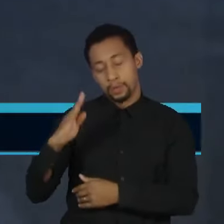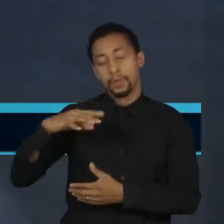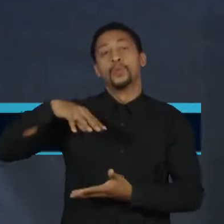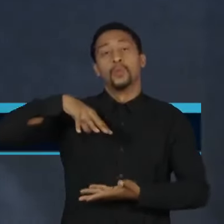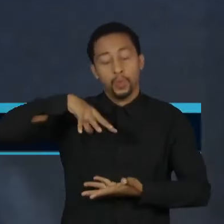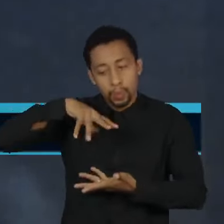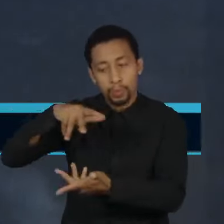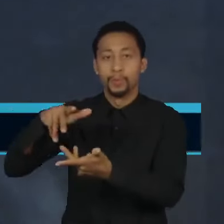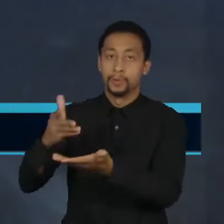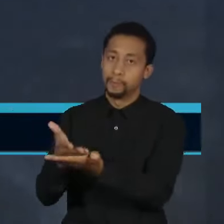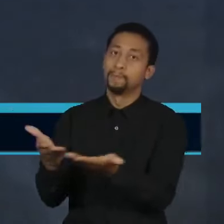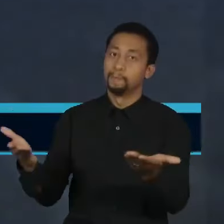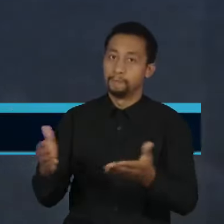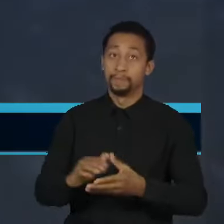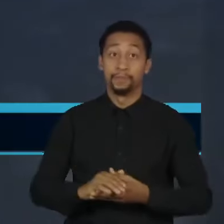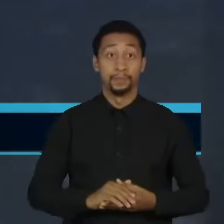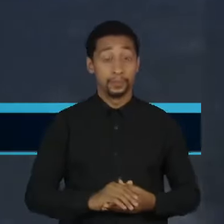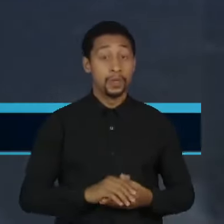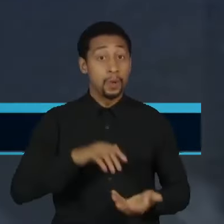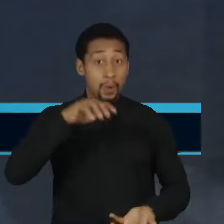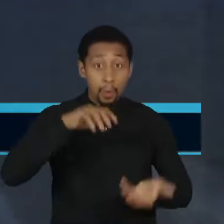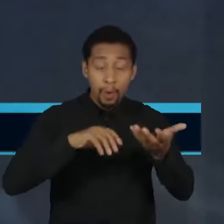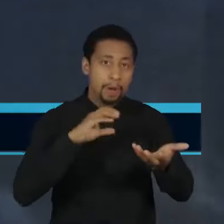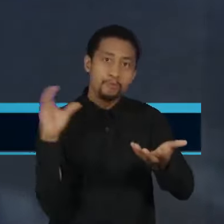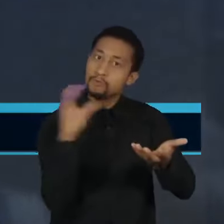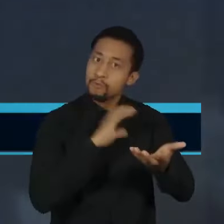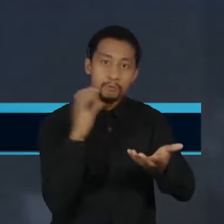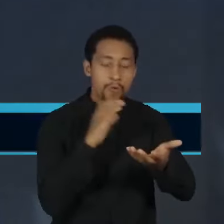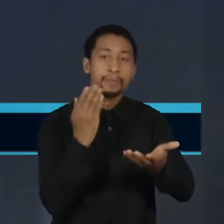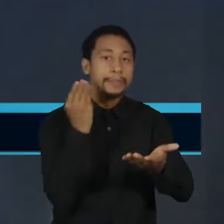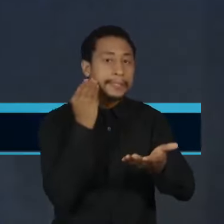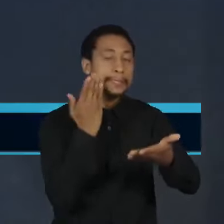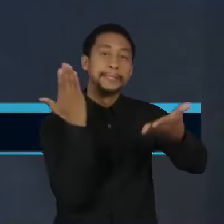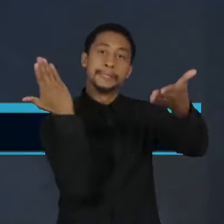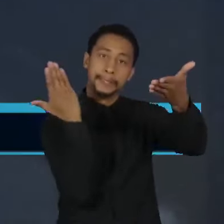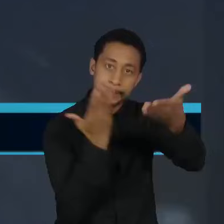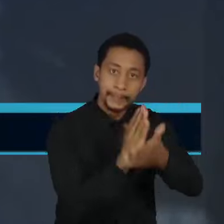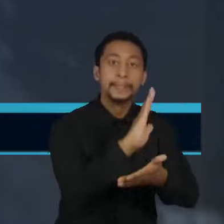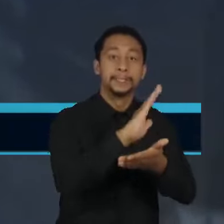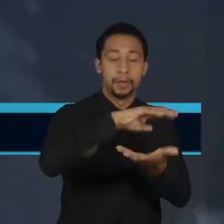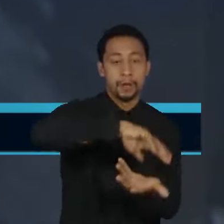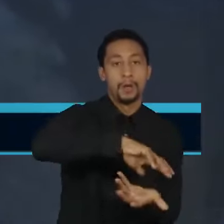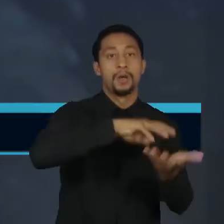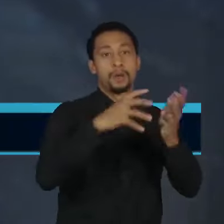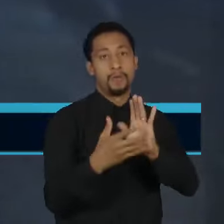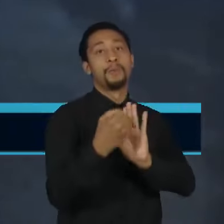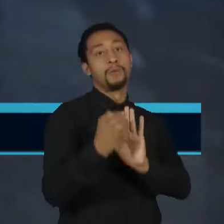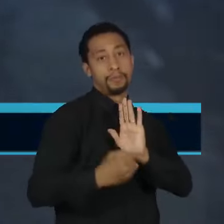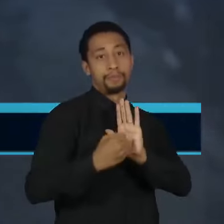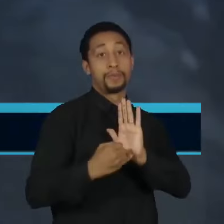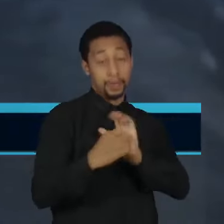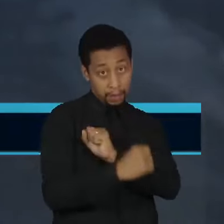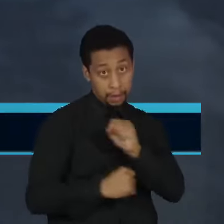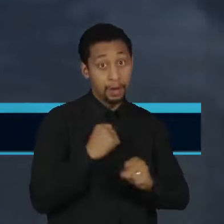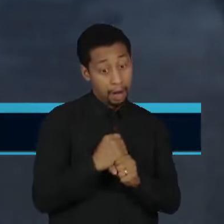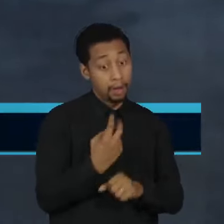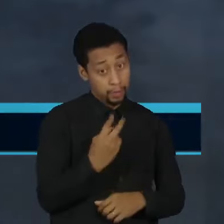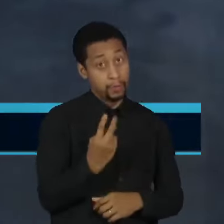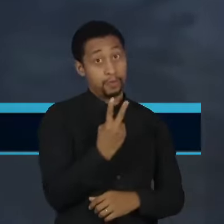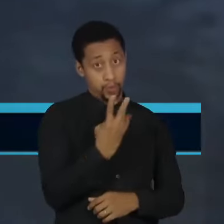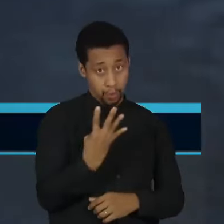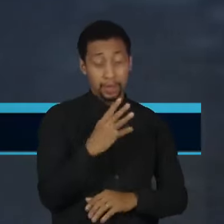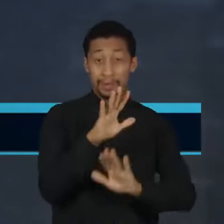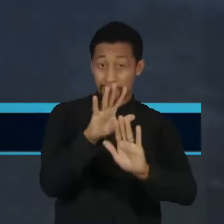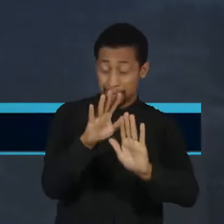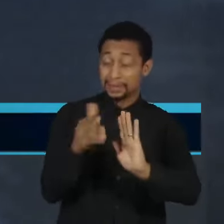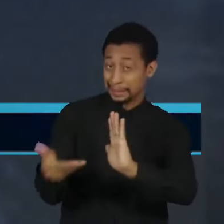o Congresso Nacional corre para aprovar a regulamentação da reforma tributária ainda neste ano na Câmara entretanto uma articulação